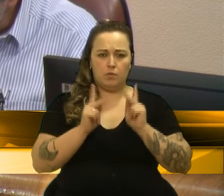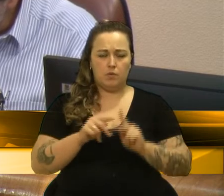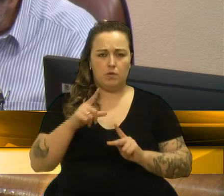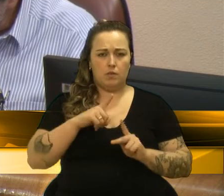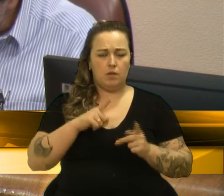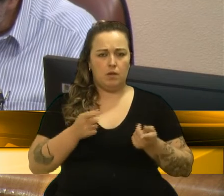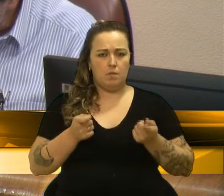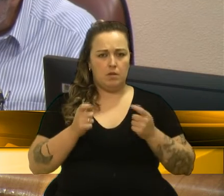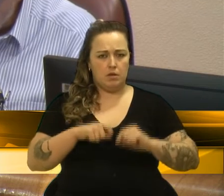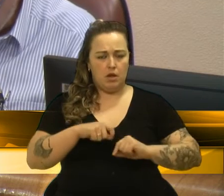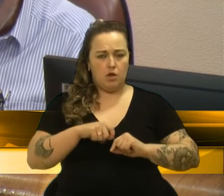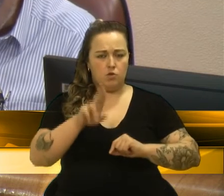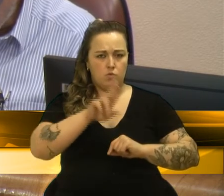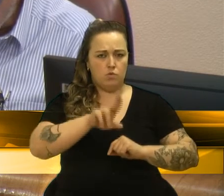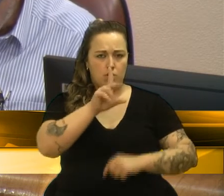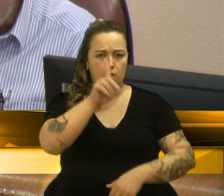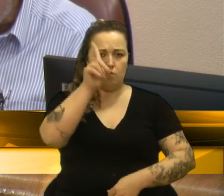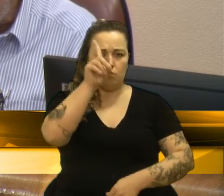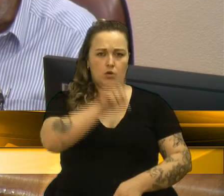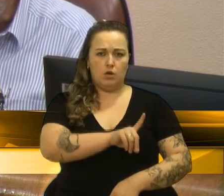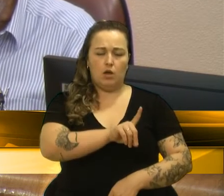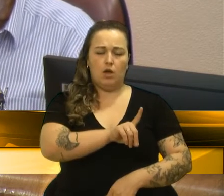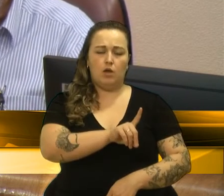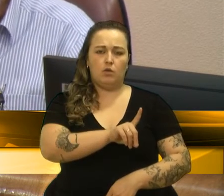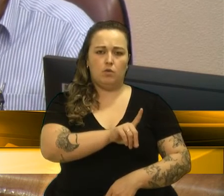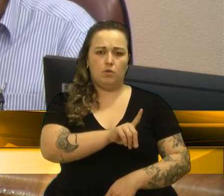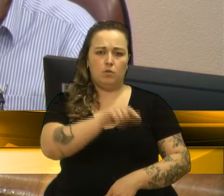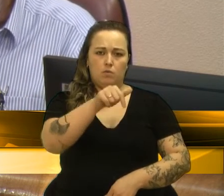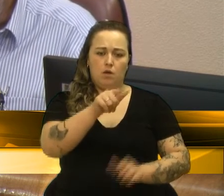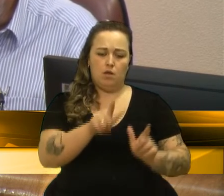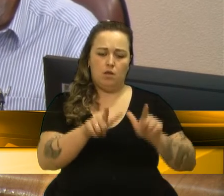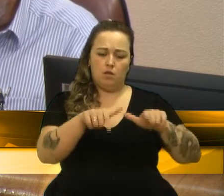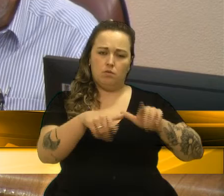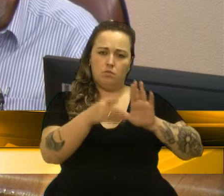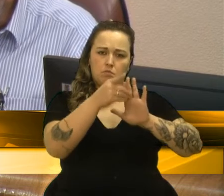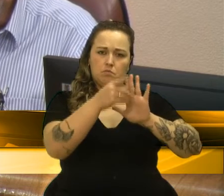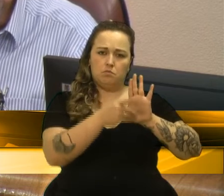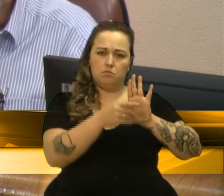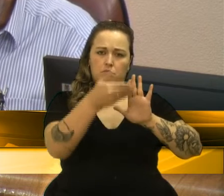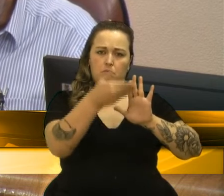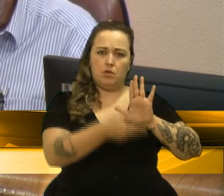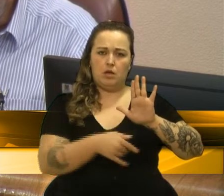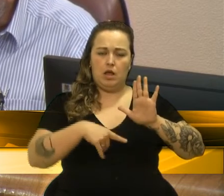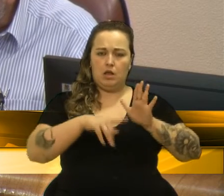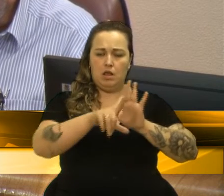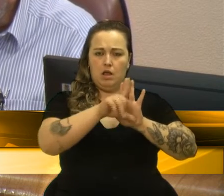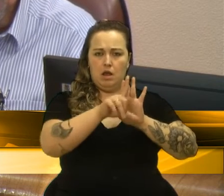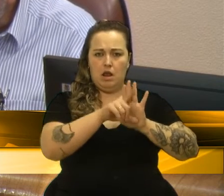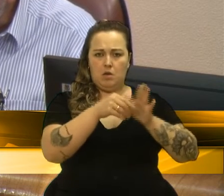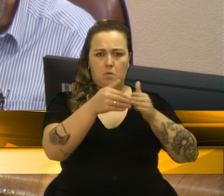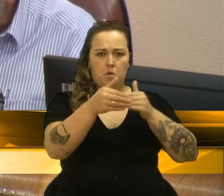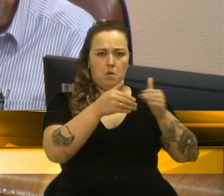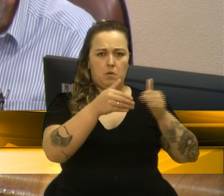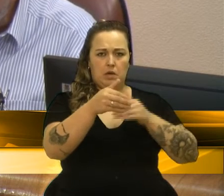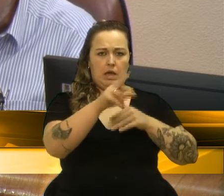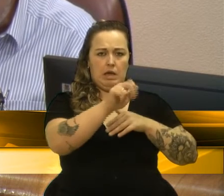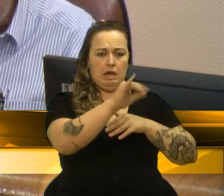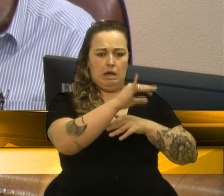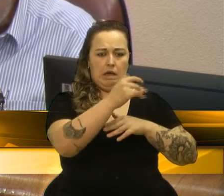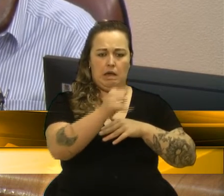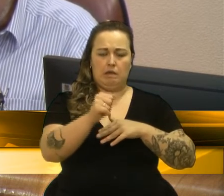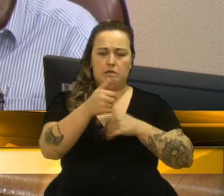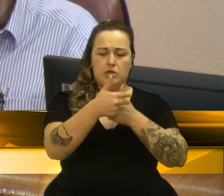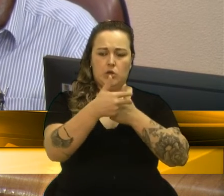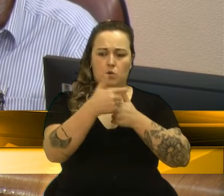gozar os direitos e as liberdades estabelecidas nesta declaração, sem distinção de qualquer espécie, seja de raça, cor, sexo, língua,